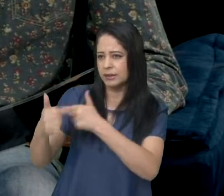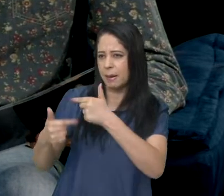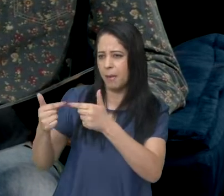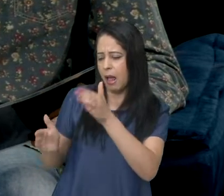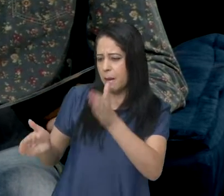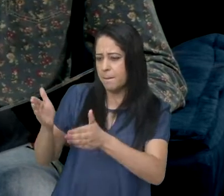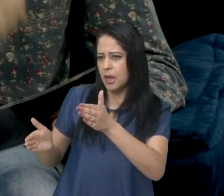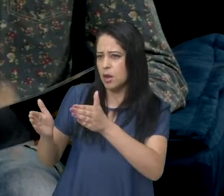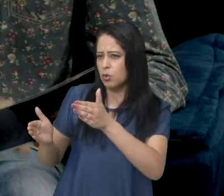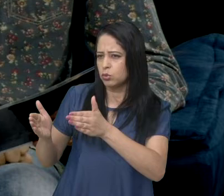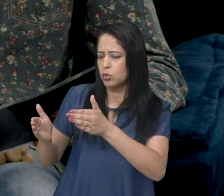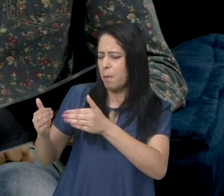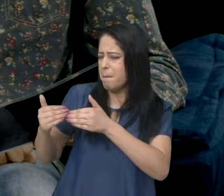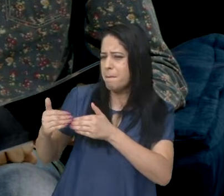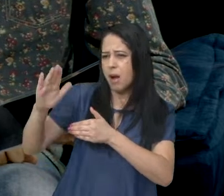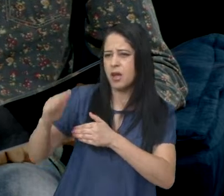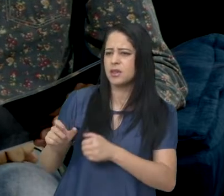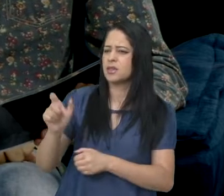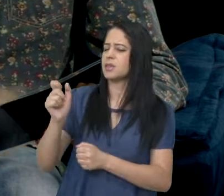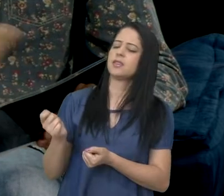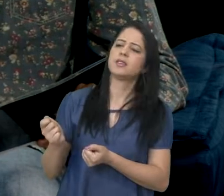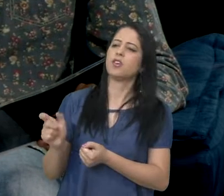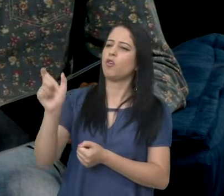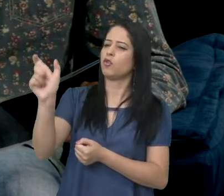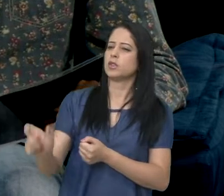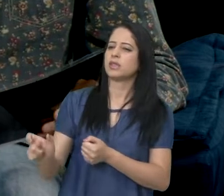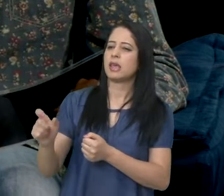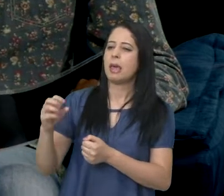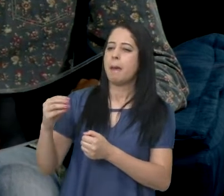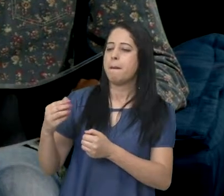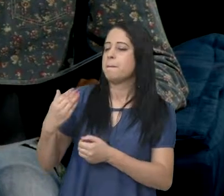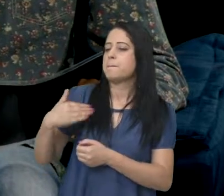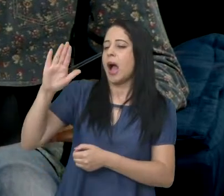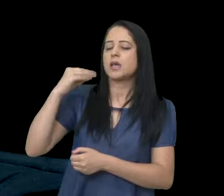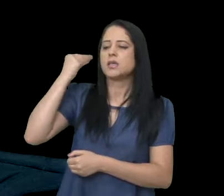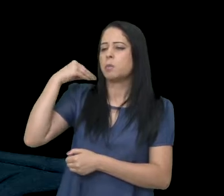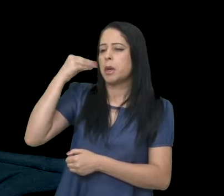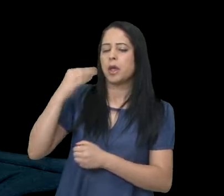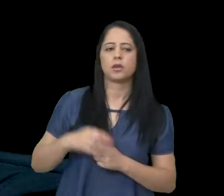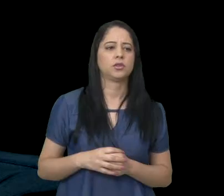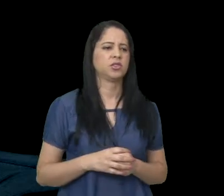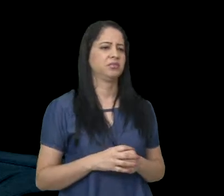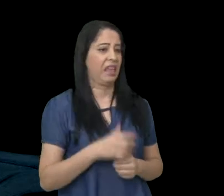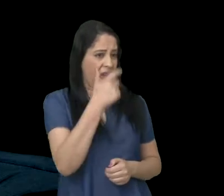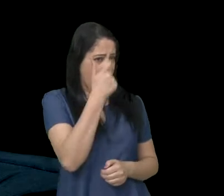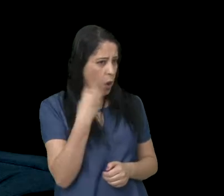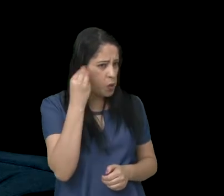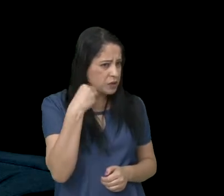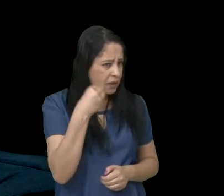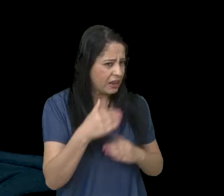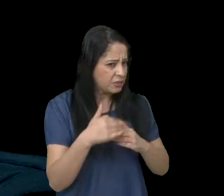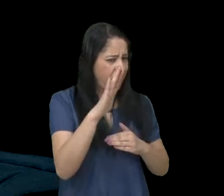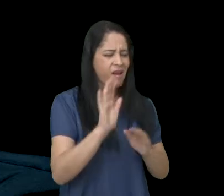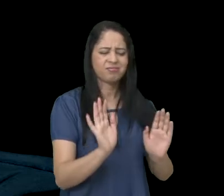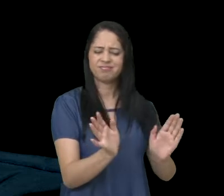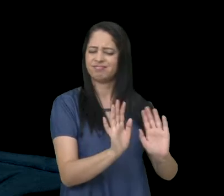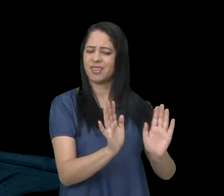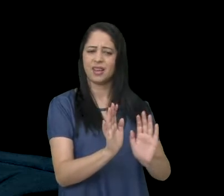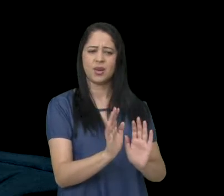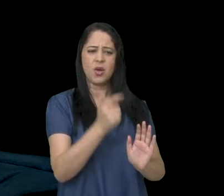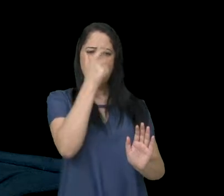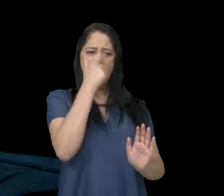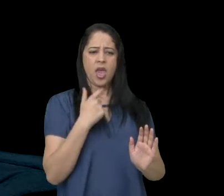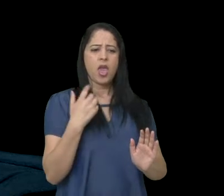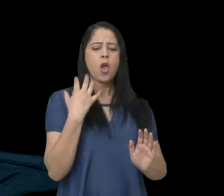também. Você se considera a parlamentar mais experiente por isso? Não, não. Eu aprendi muito no processo, né? Eu fui eleita